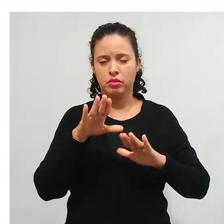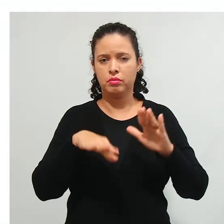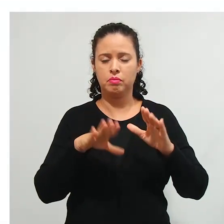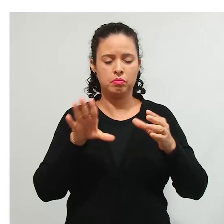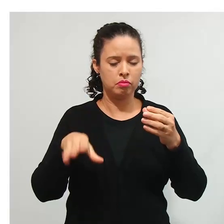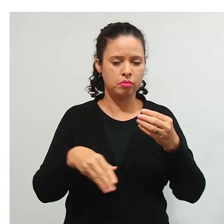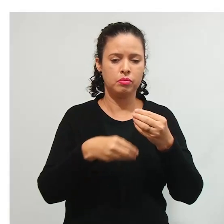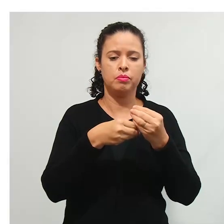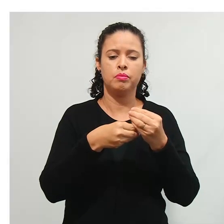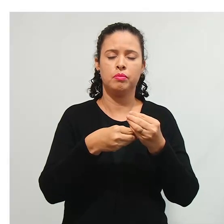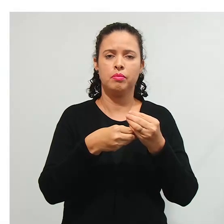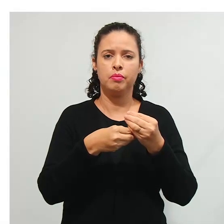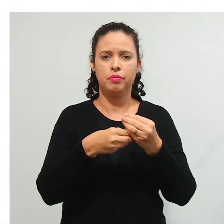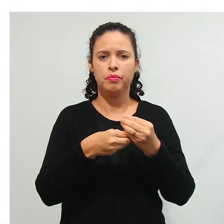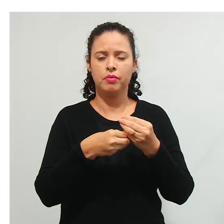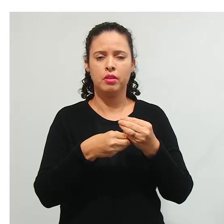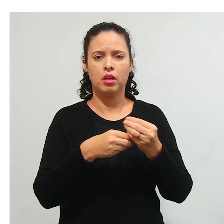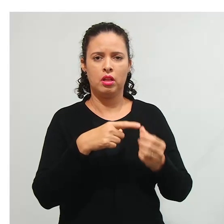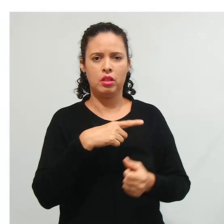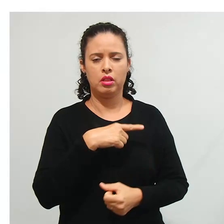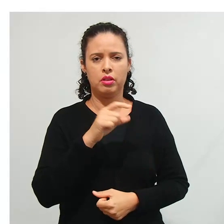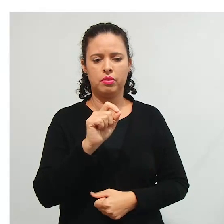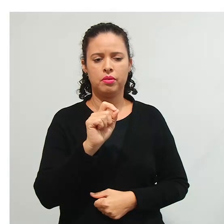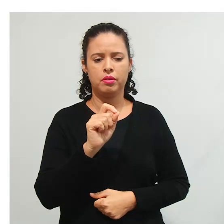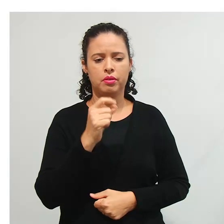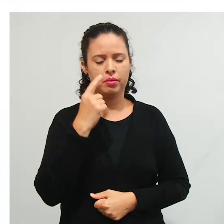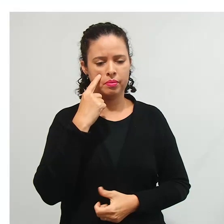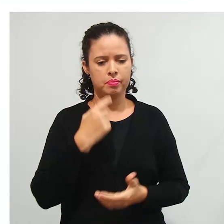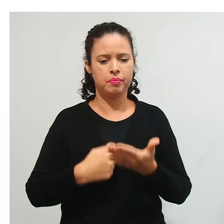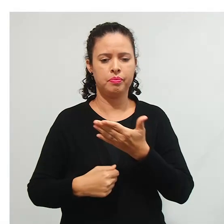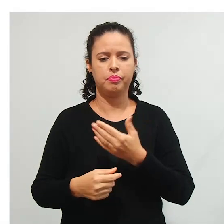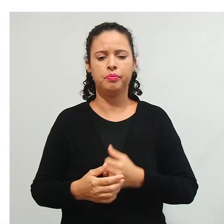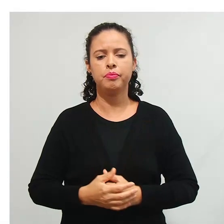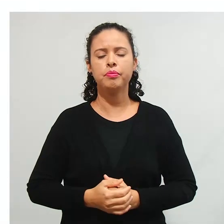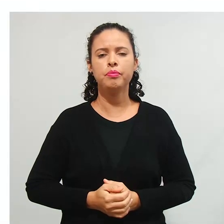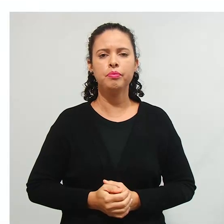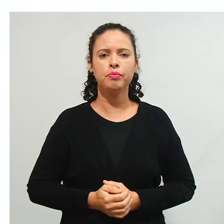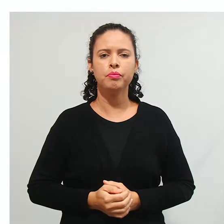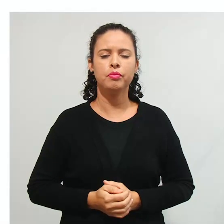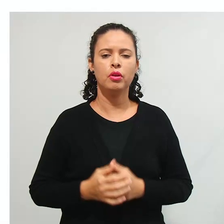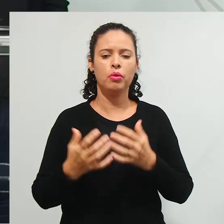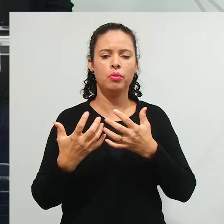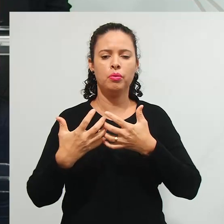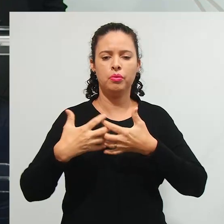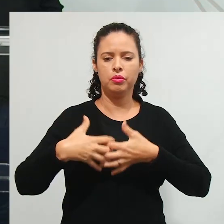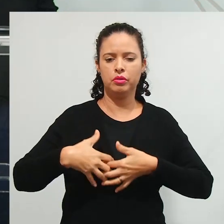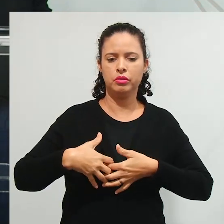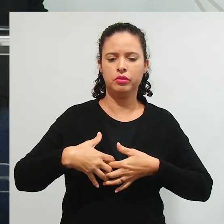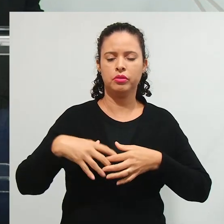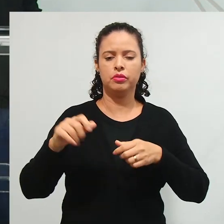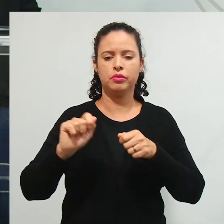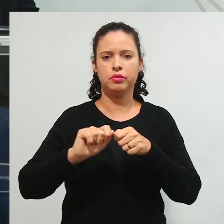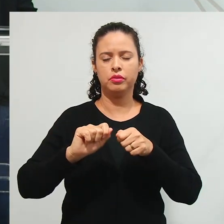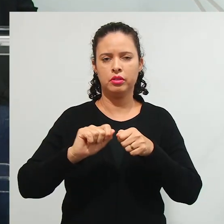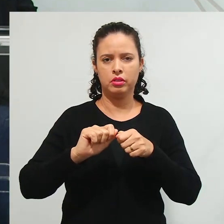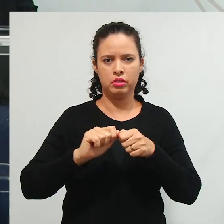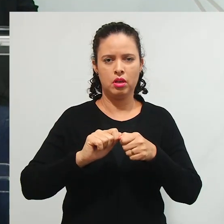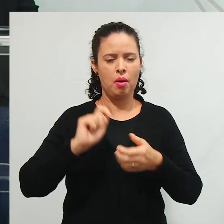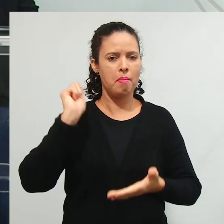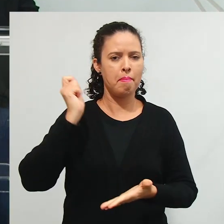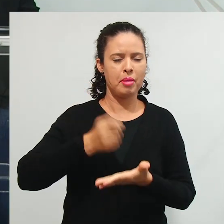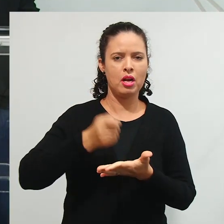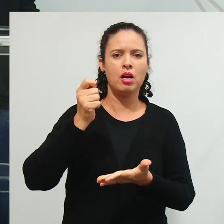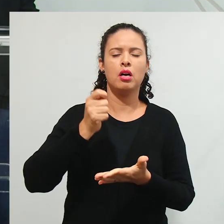de condição. Então, eu tenho, vamos aqui comigo, o Instituto Federal fez um